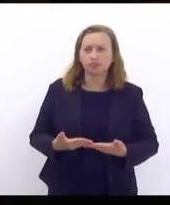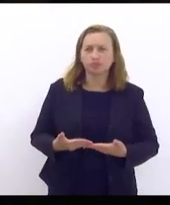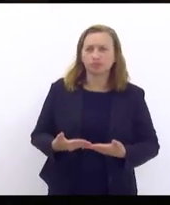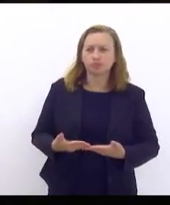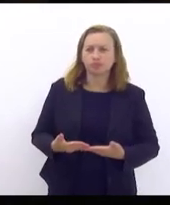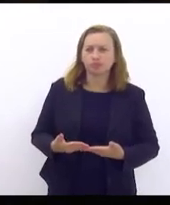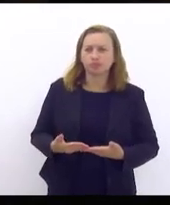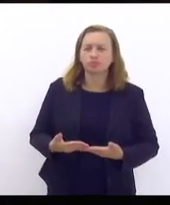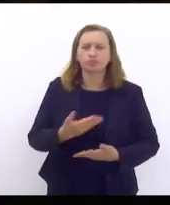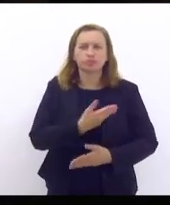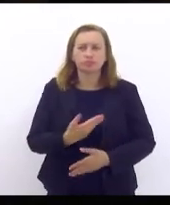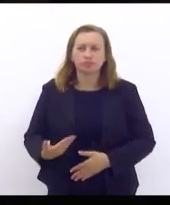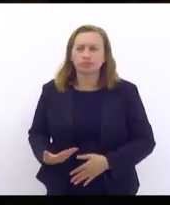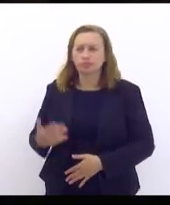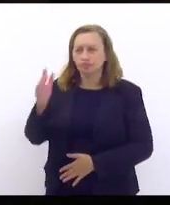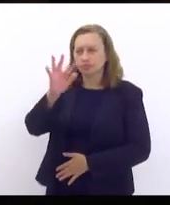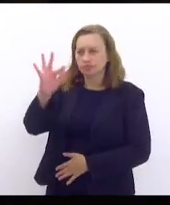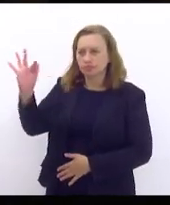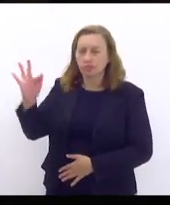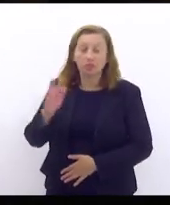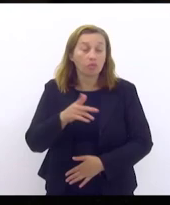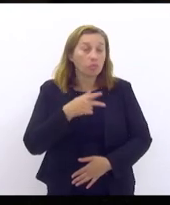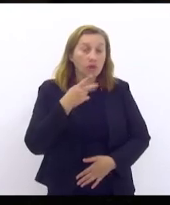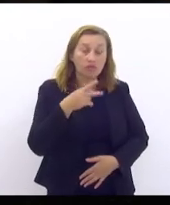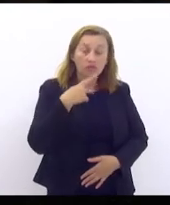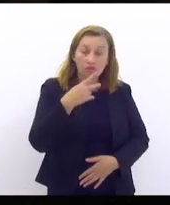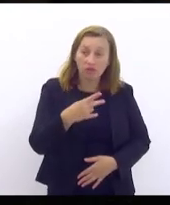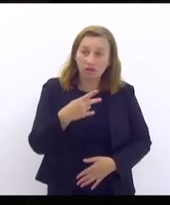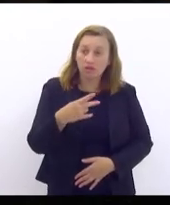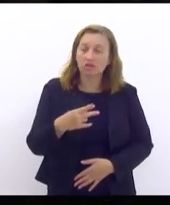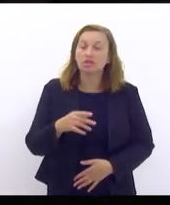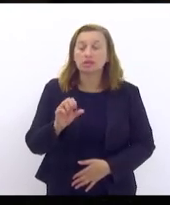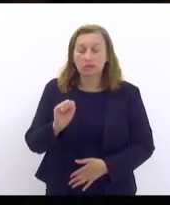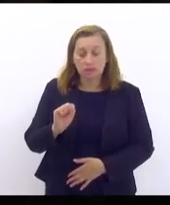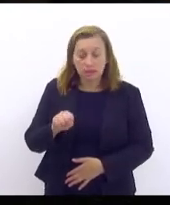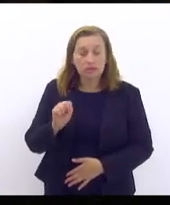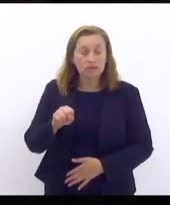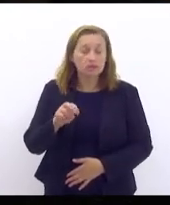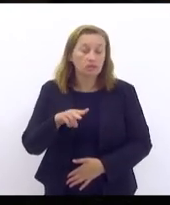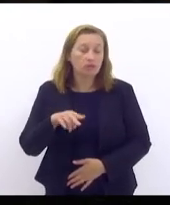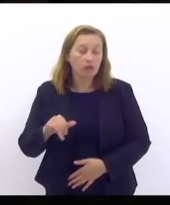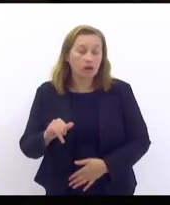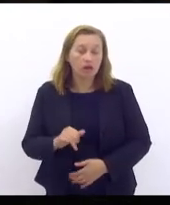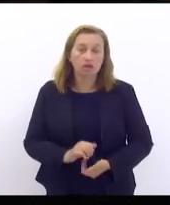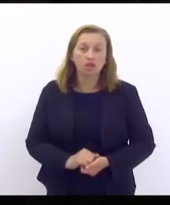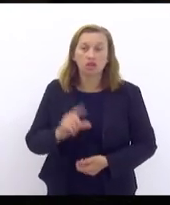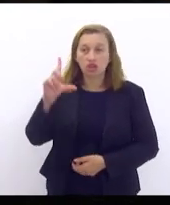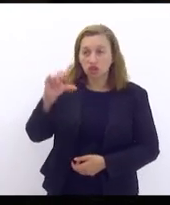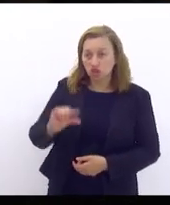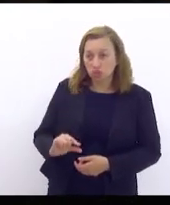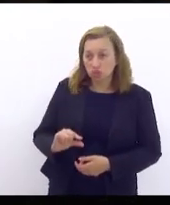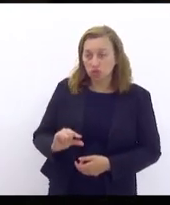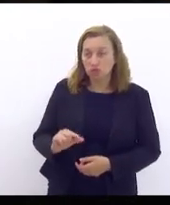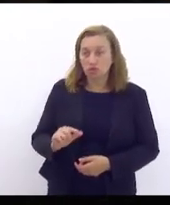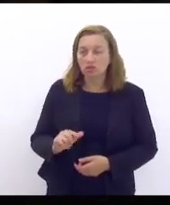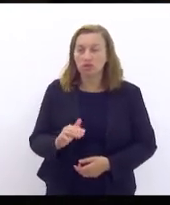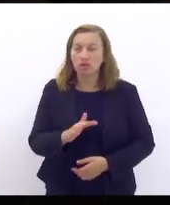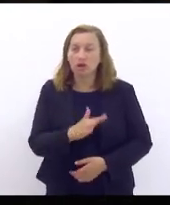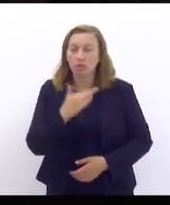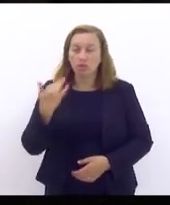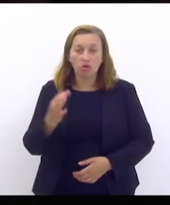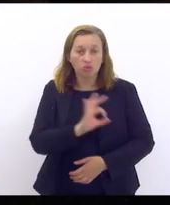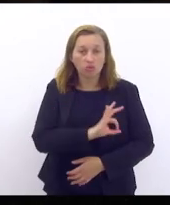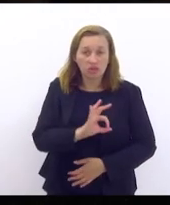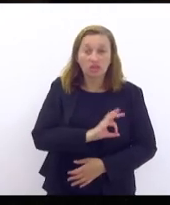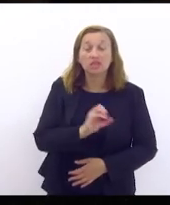o governo federal, para falar que vai sim reduzir a letalidade policial,